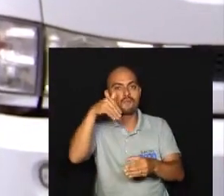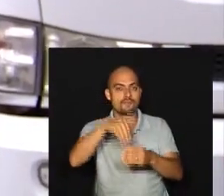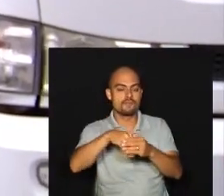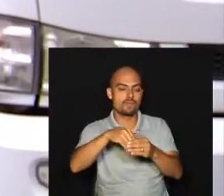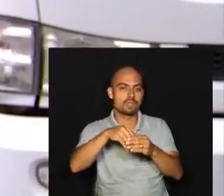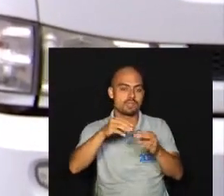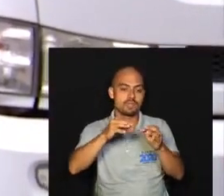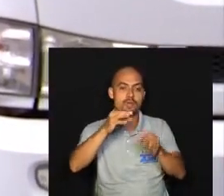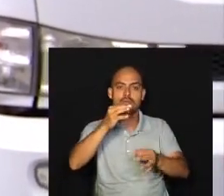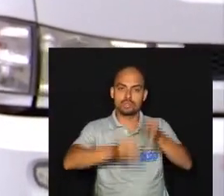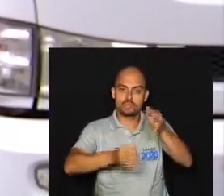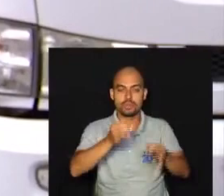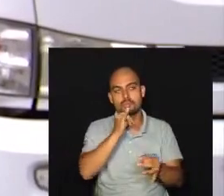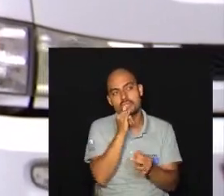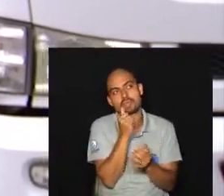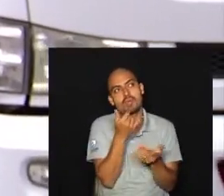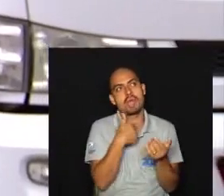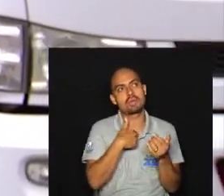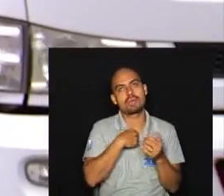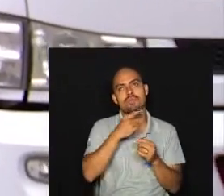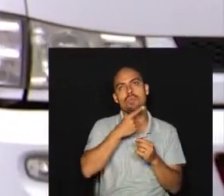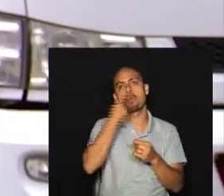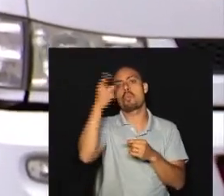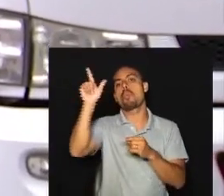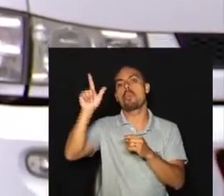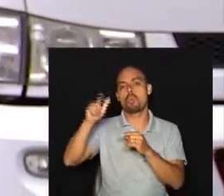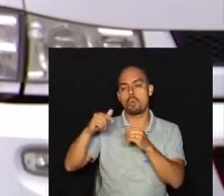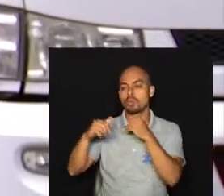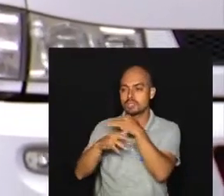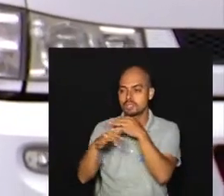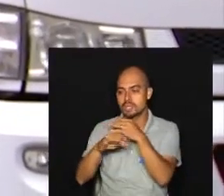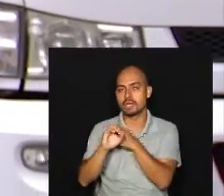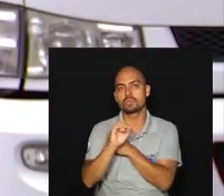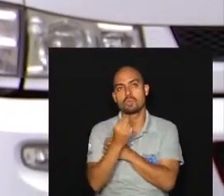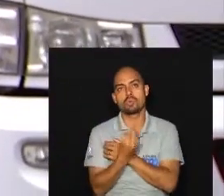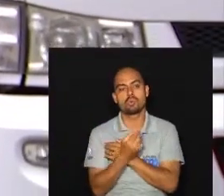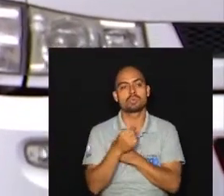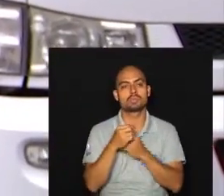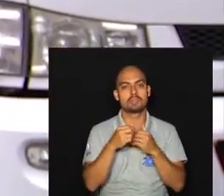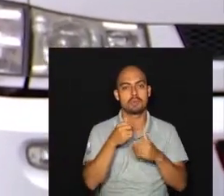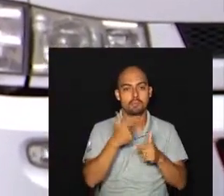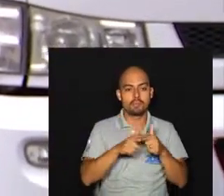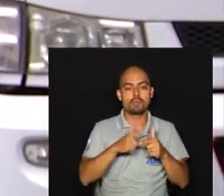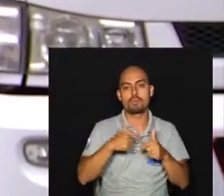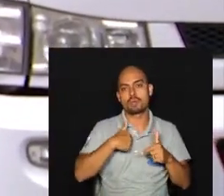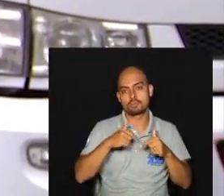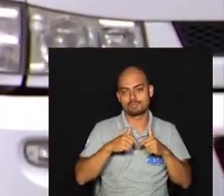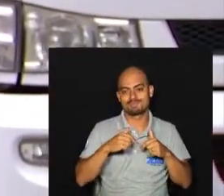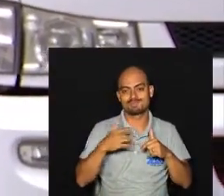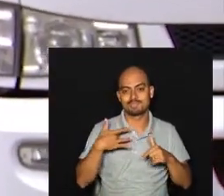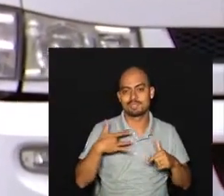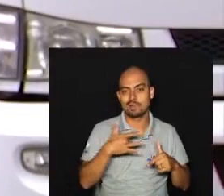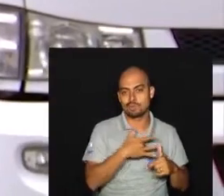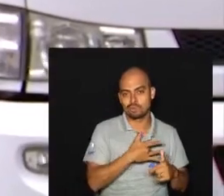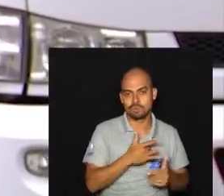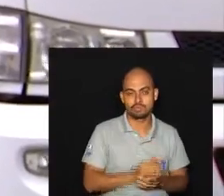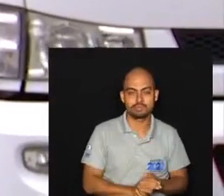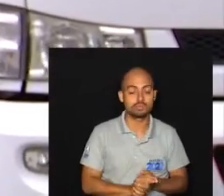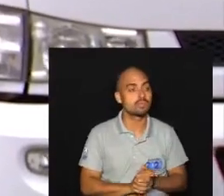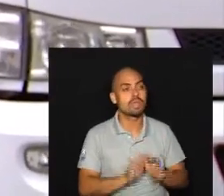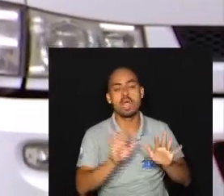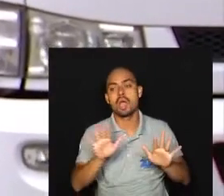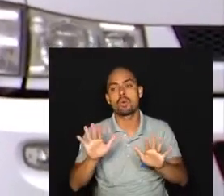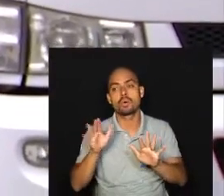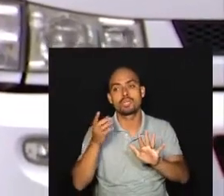que estava fora do domicílio eleitoral, ou que não conseguiu por algum problema de saúde, aí também apresentando um atestado médico. Agora, o que levar no dia da